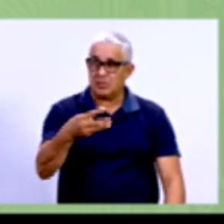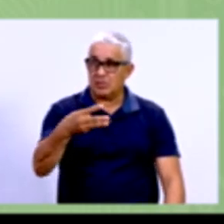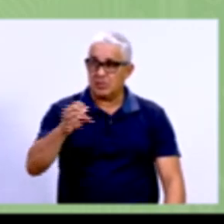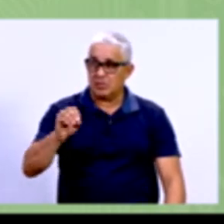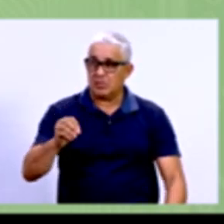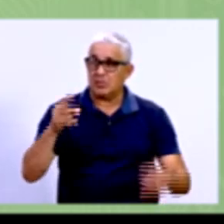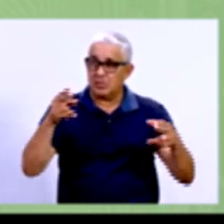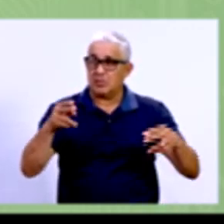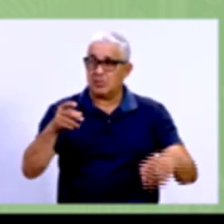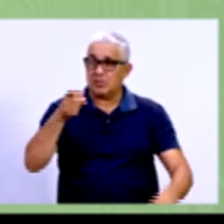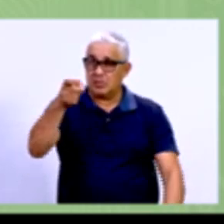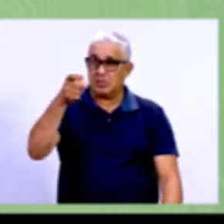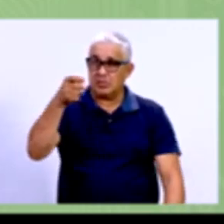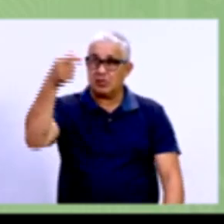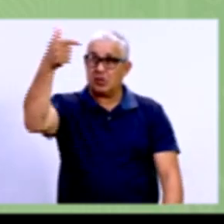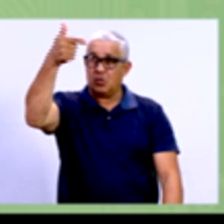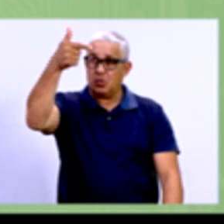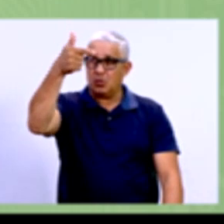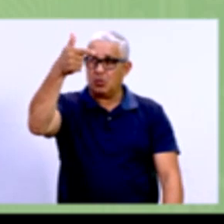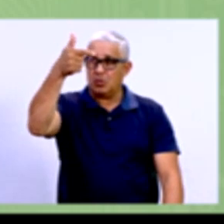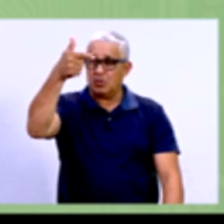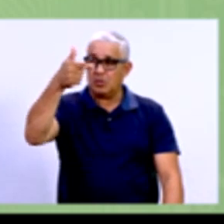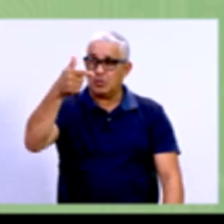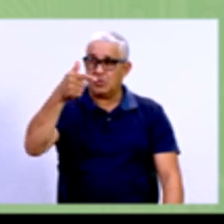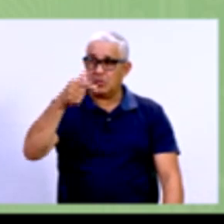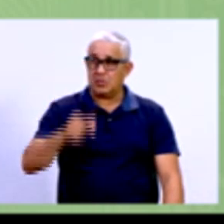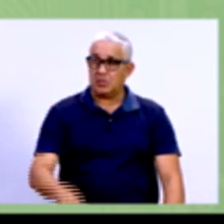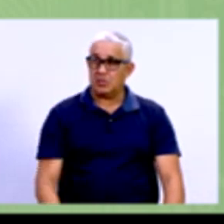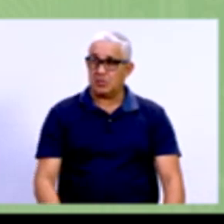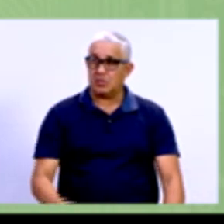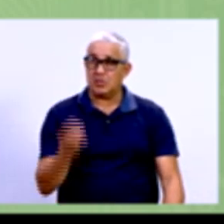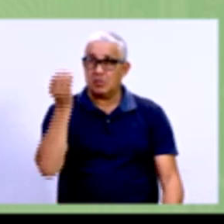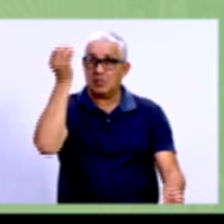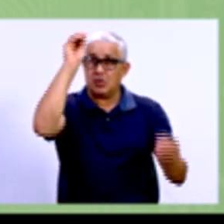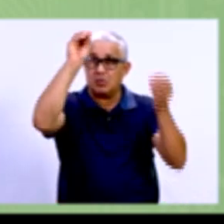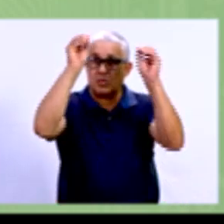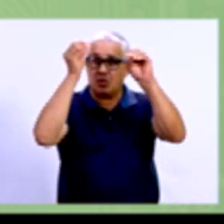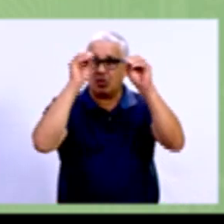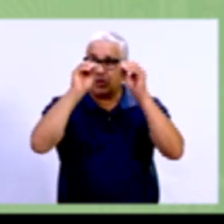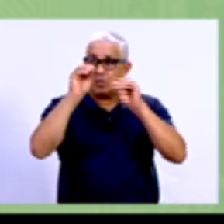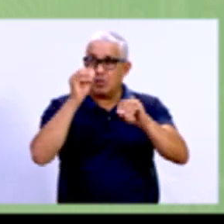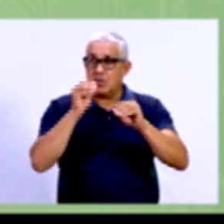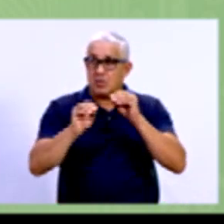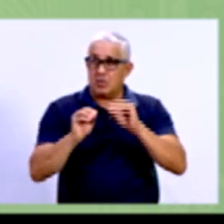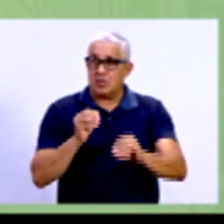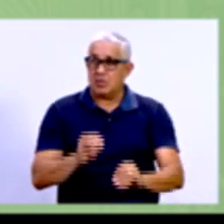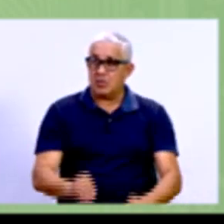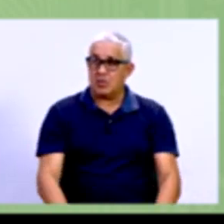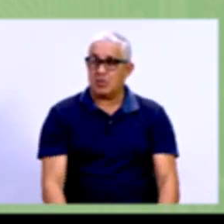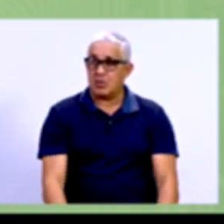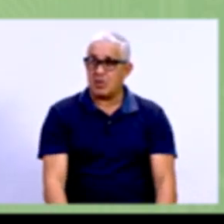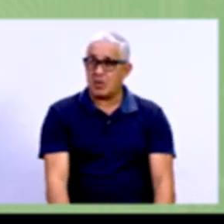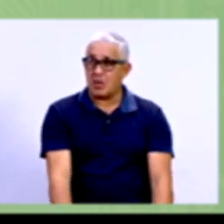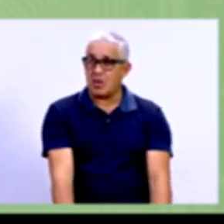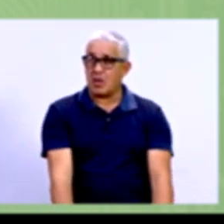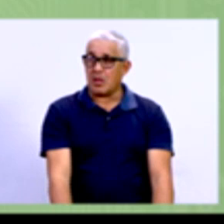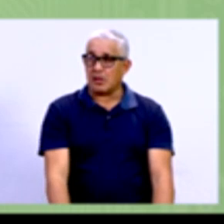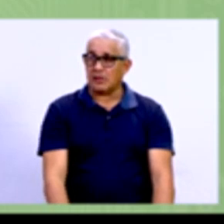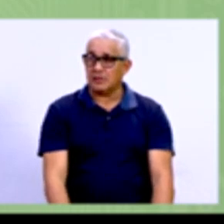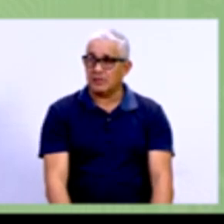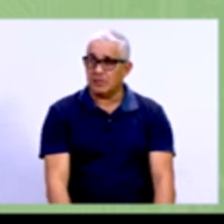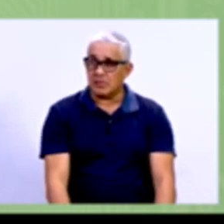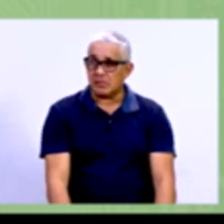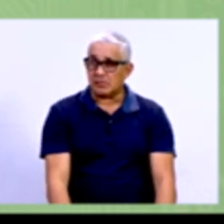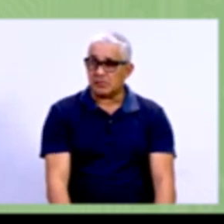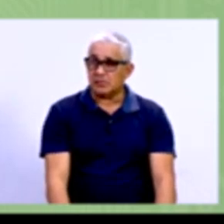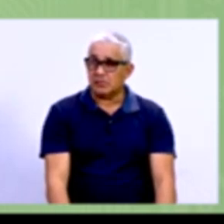coisa x ao quadrado, pegar os valores de x e ir elevando ao quadrado, né? 5 ao quadrado, 25. Aí aqui a gente vai fazer